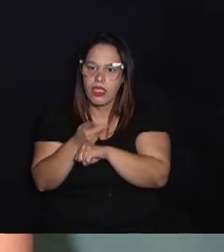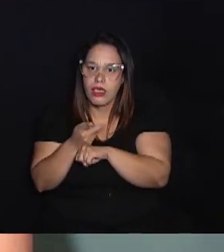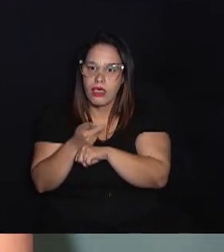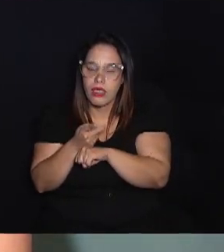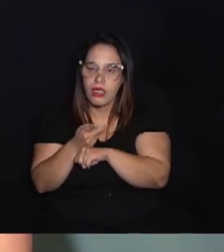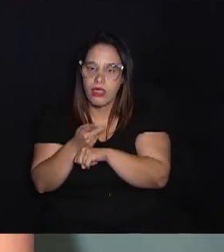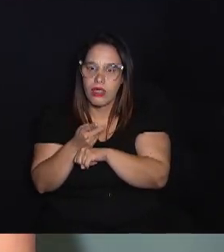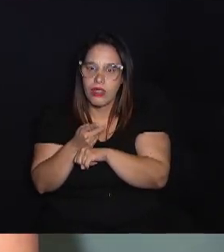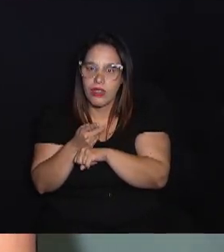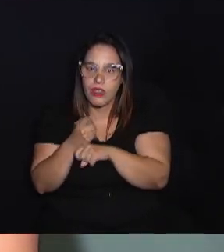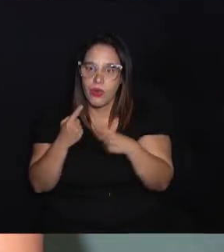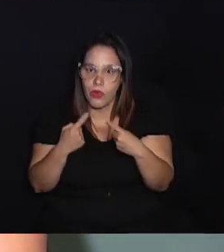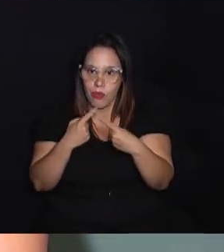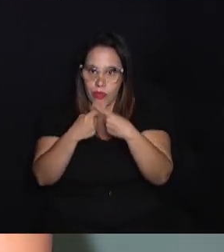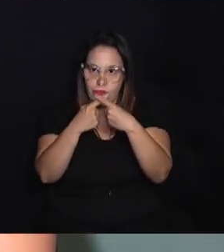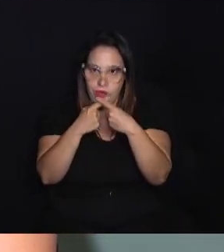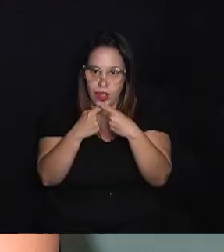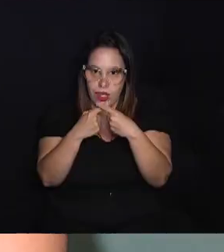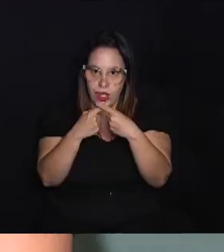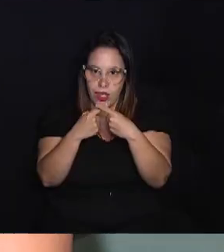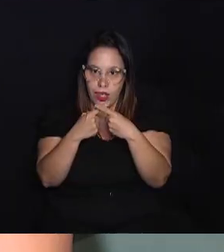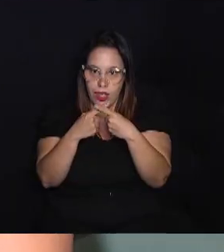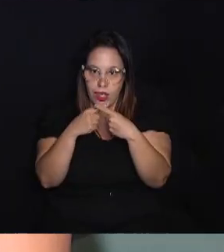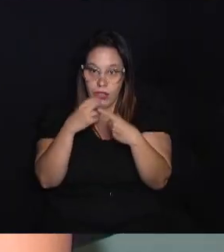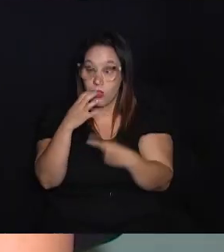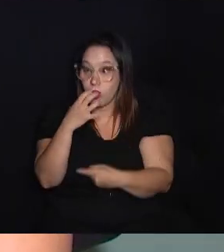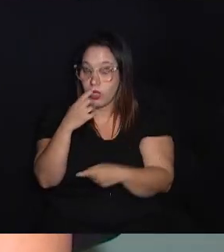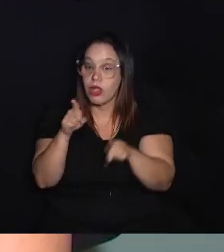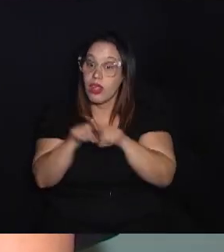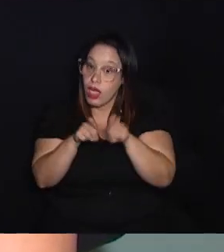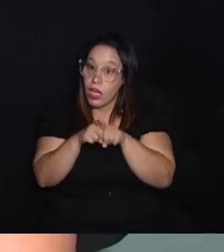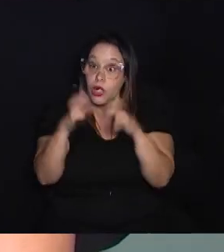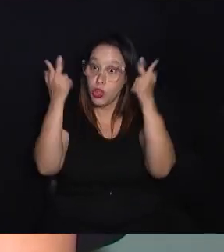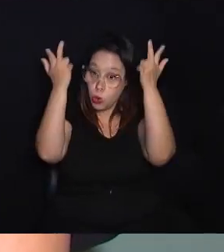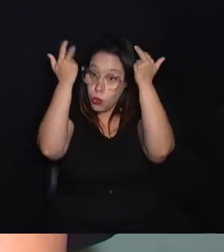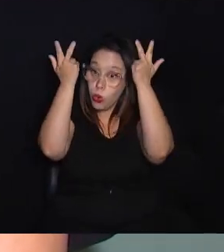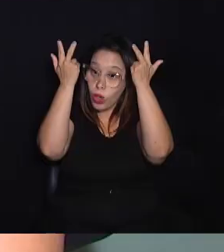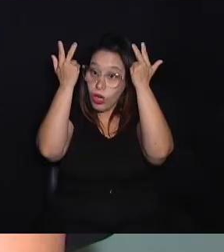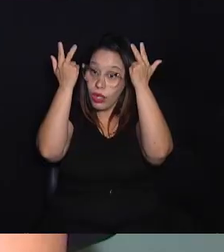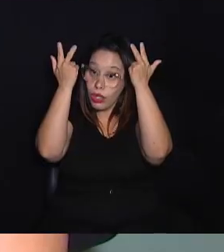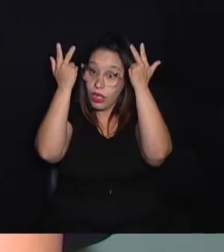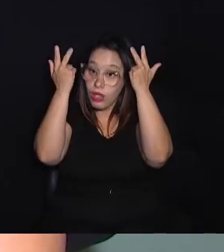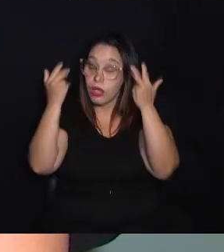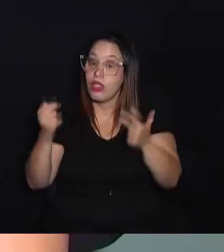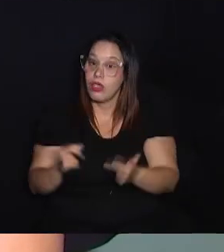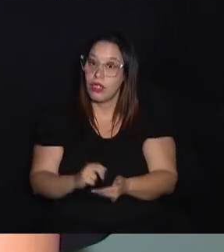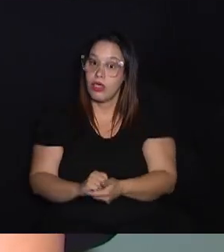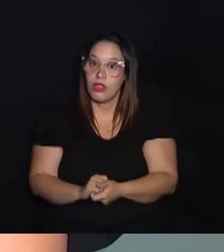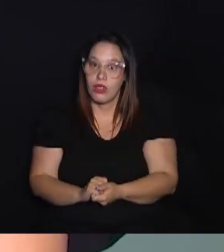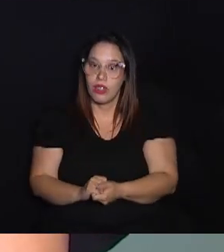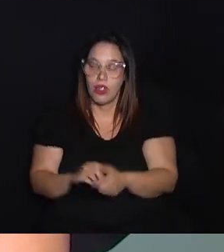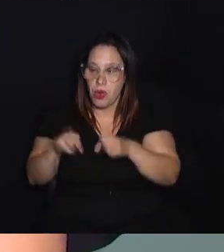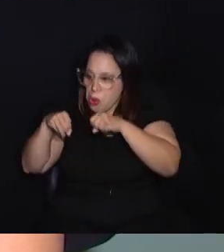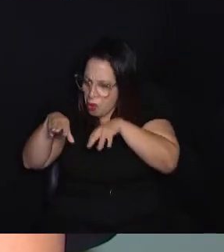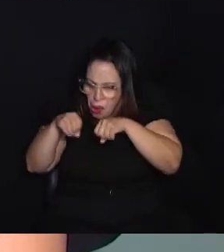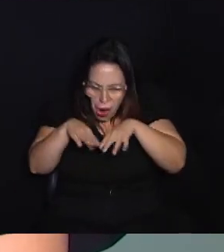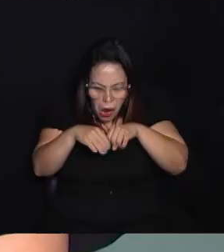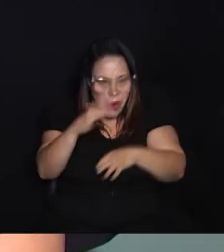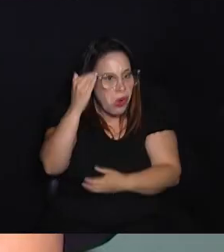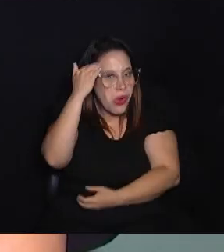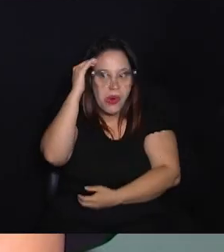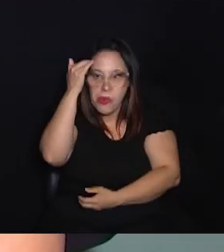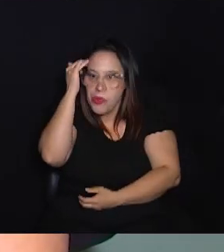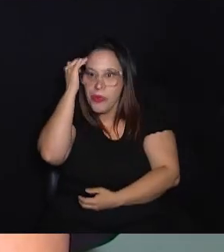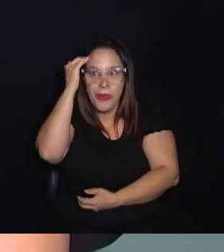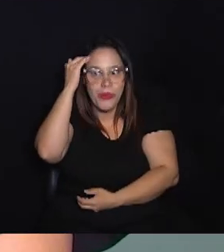aquelas competições tipo de agility de cachorro, existe de coelho, tá? Então eles são animais que têm um potencial de adestramento e entendimento muito